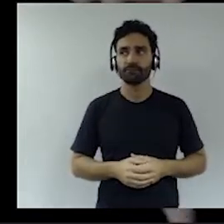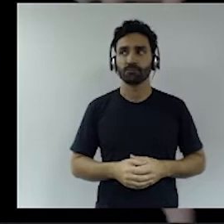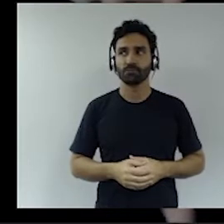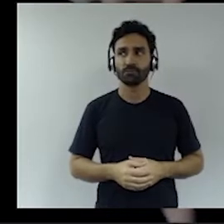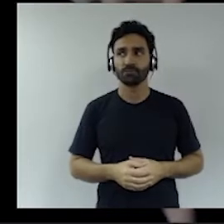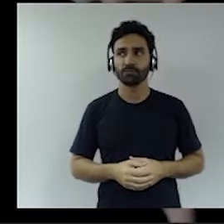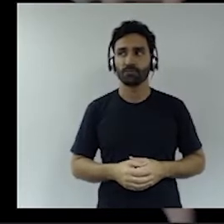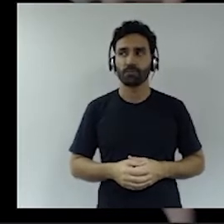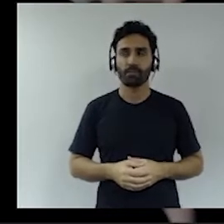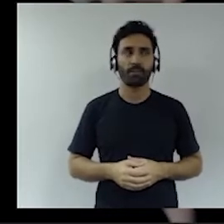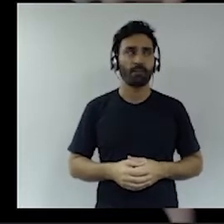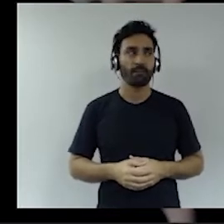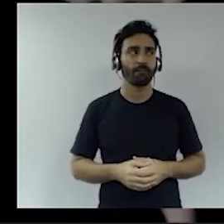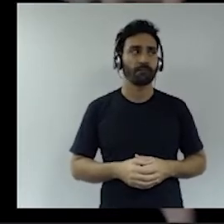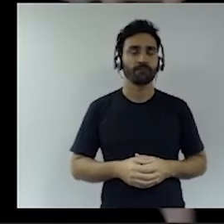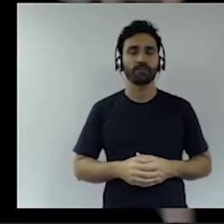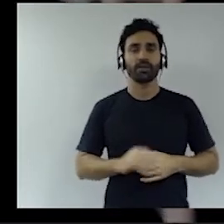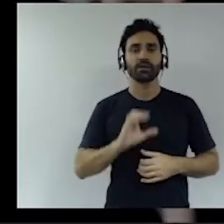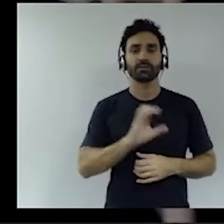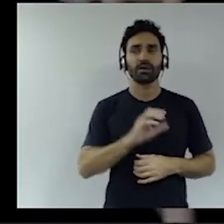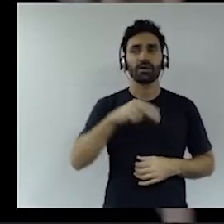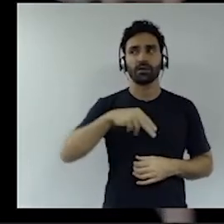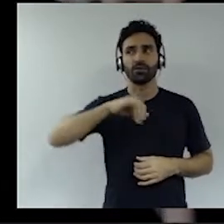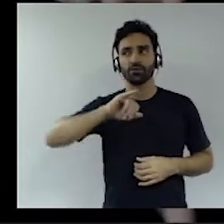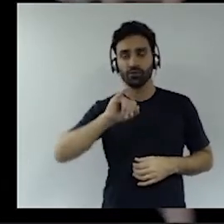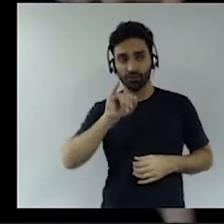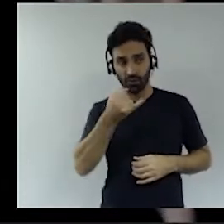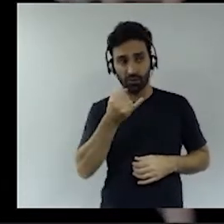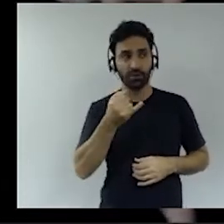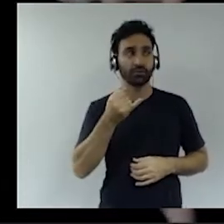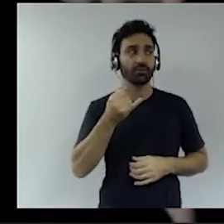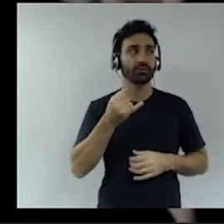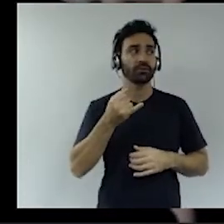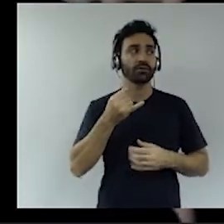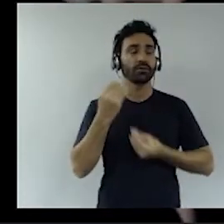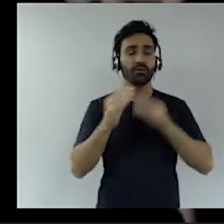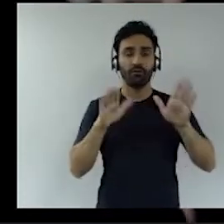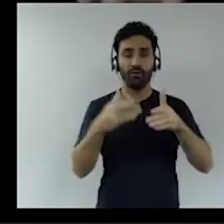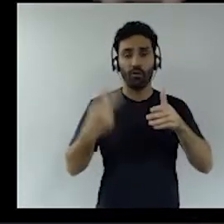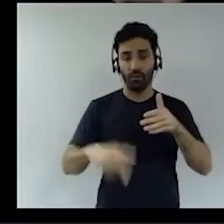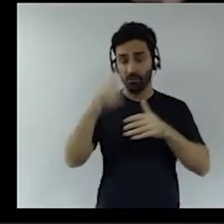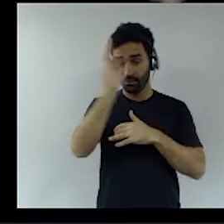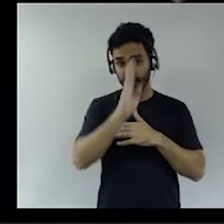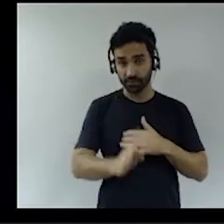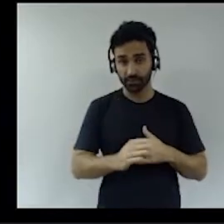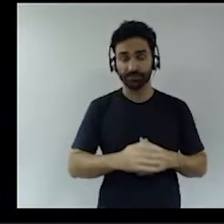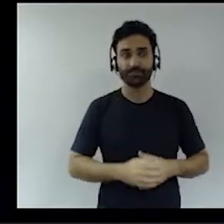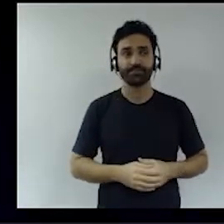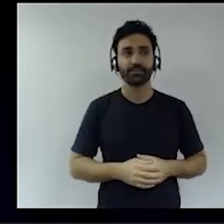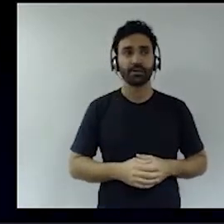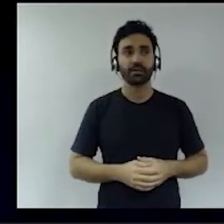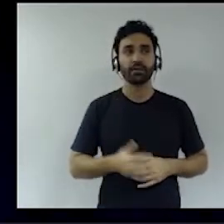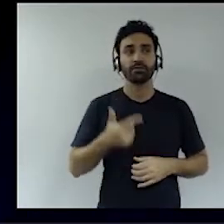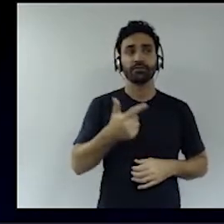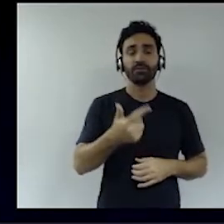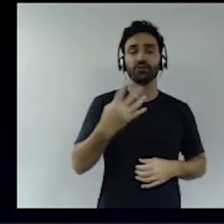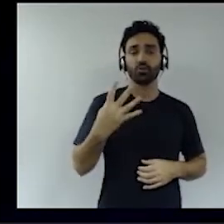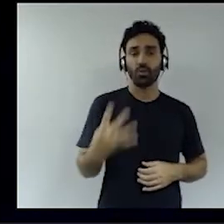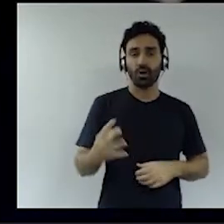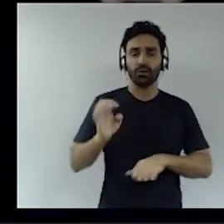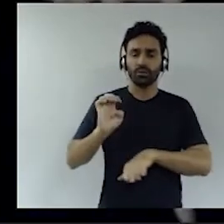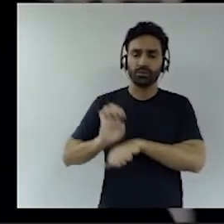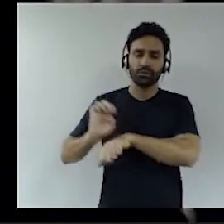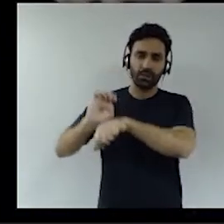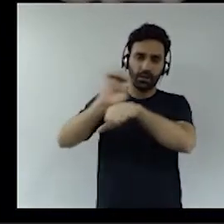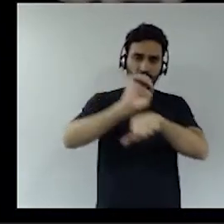Levantamento do CNJ, situação específica do Brasil, nos 24 entes